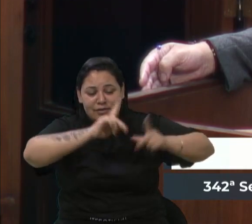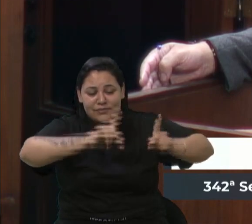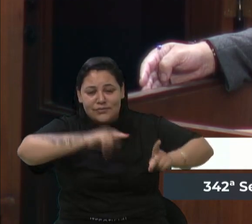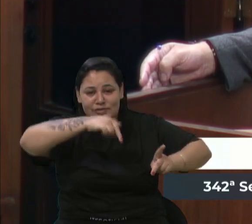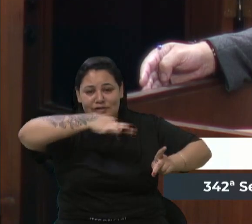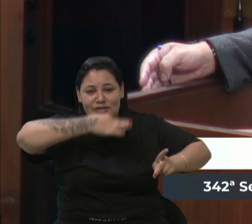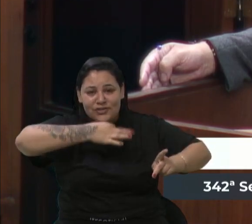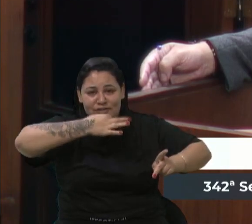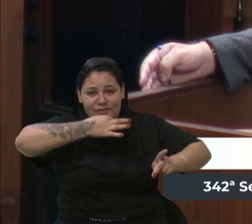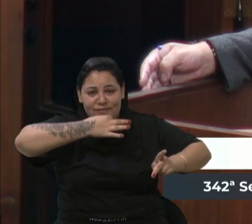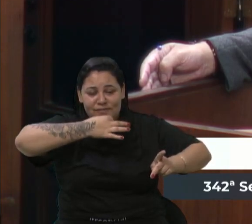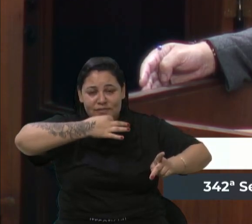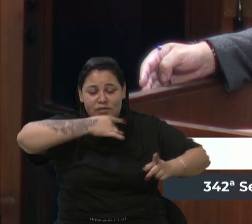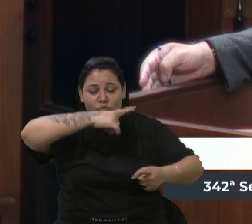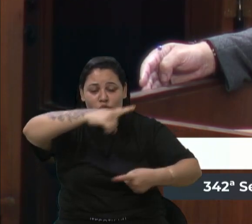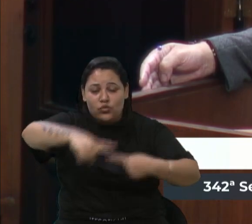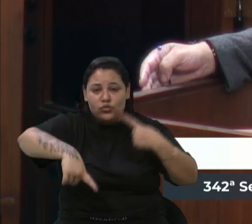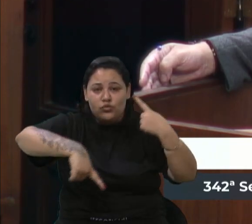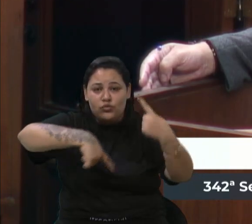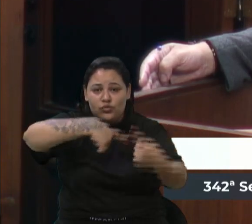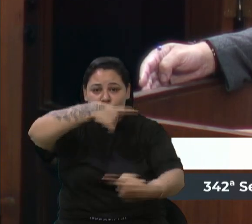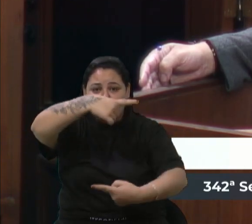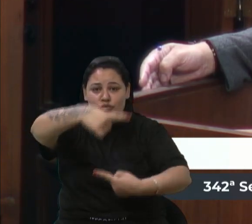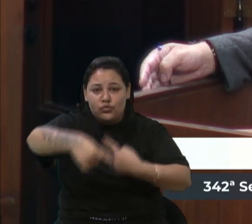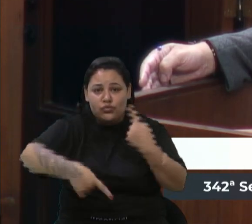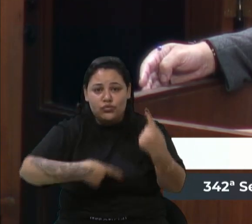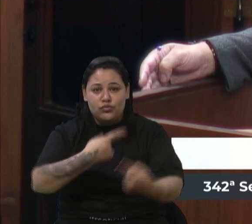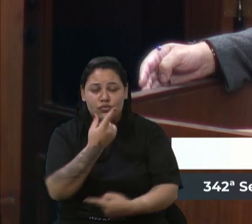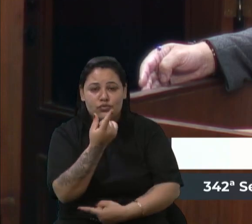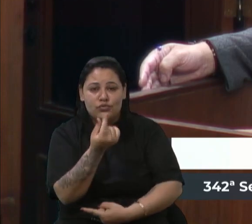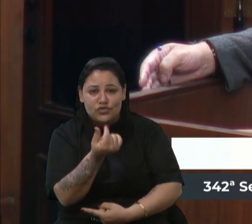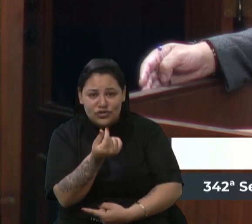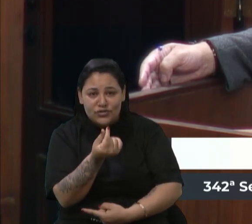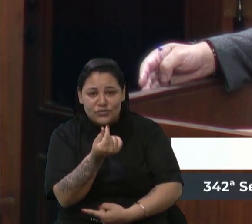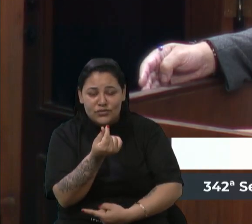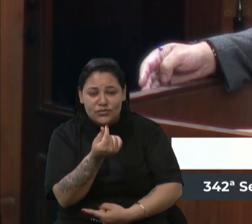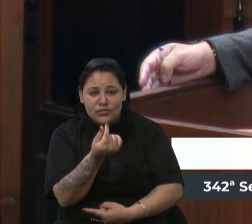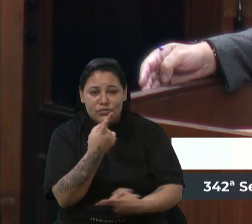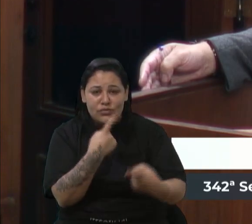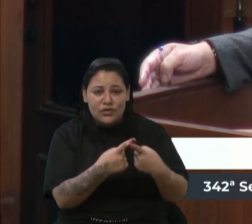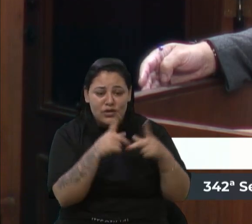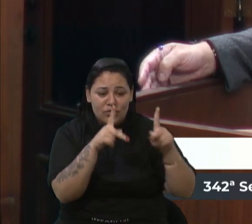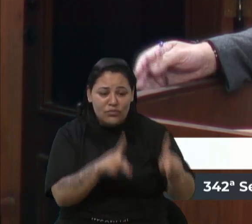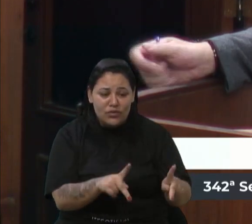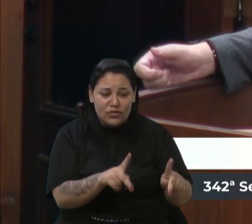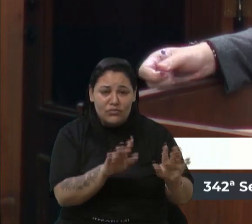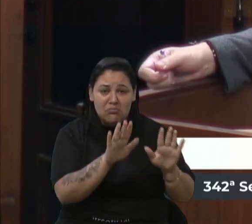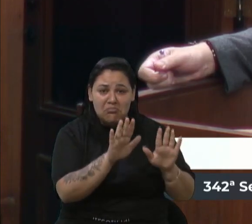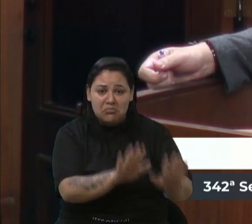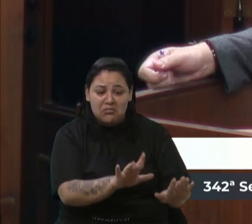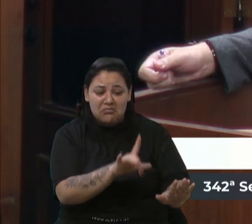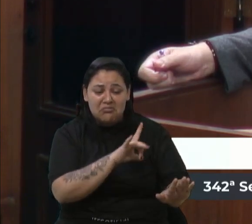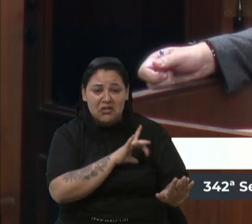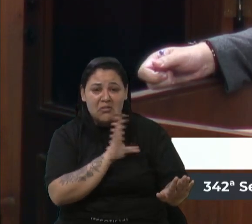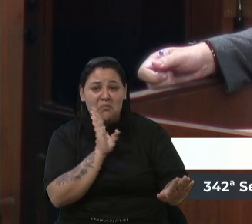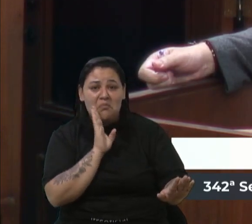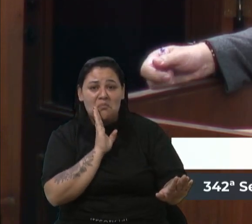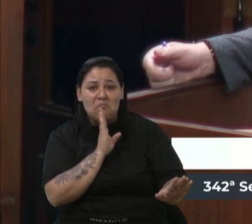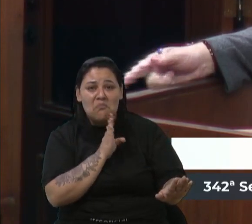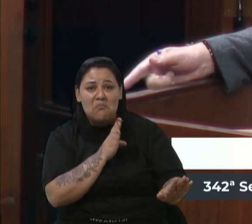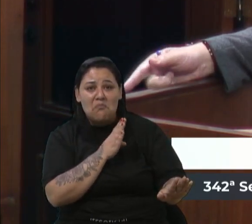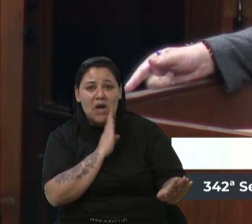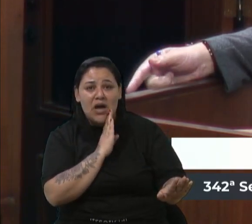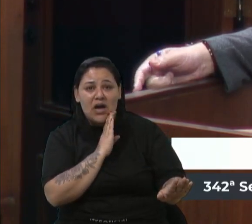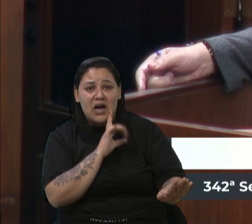que gira a economia. Porque as pessoas estavam ali tem o barzinho da Dona Maria, ali